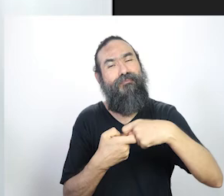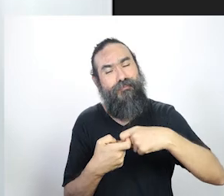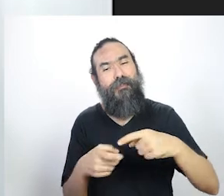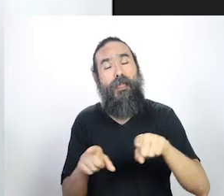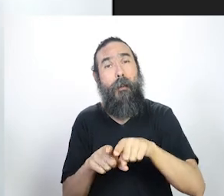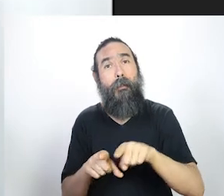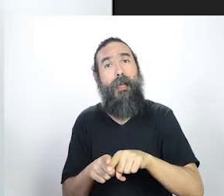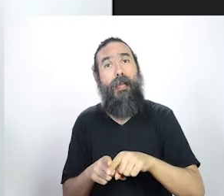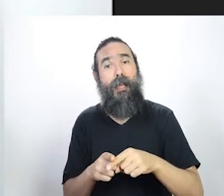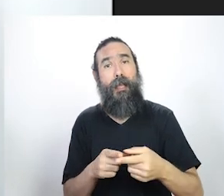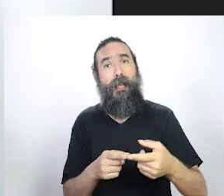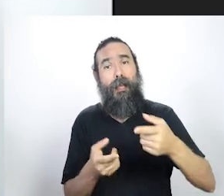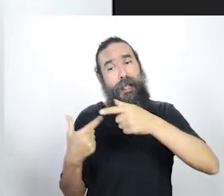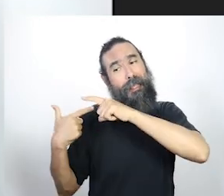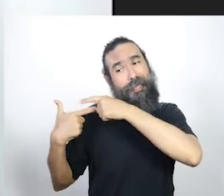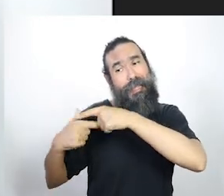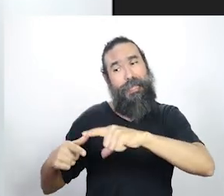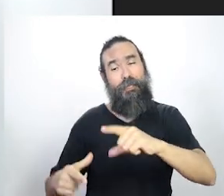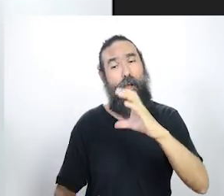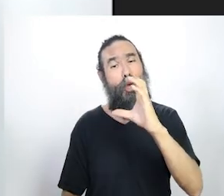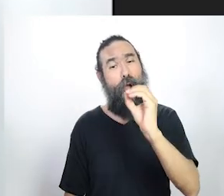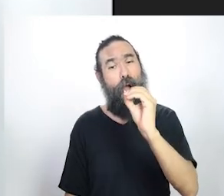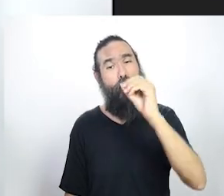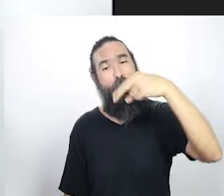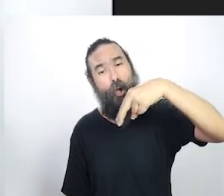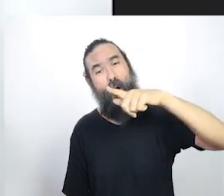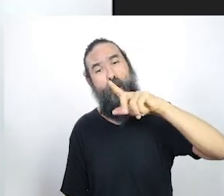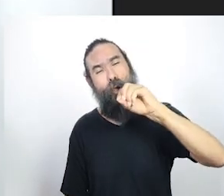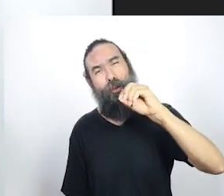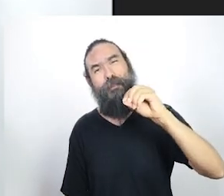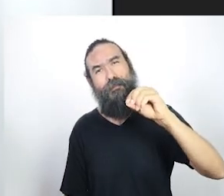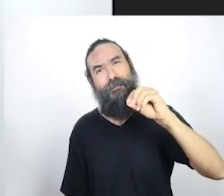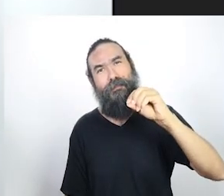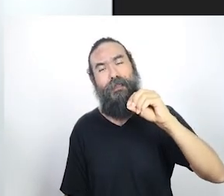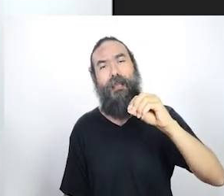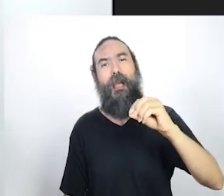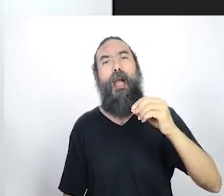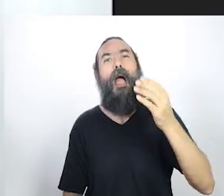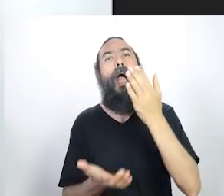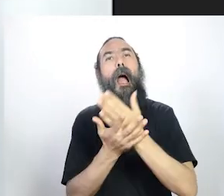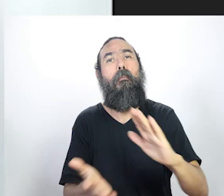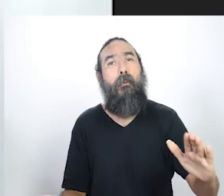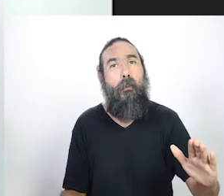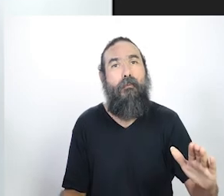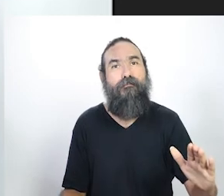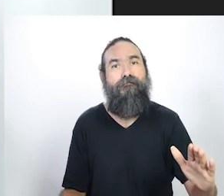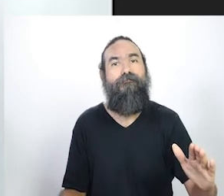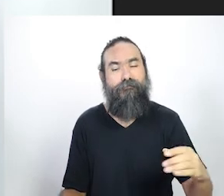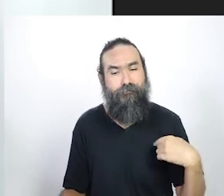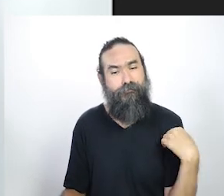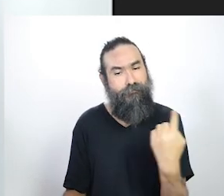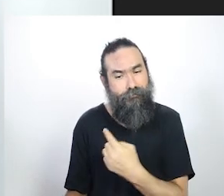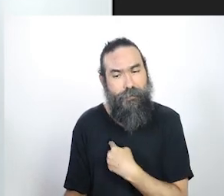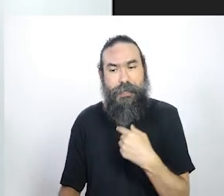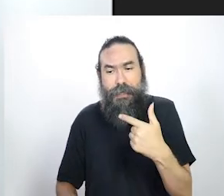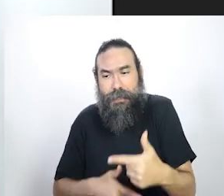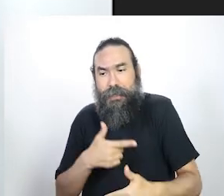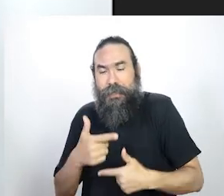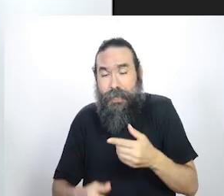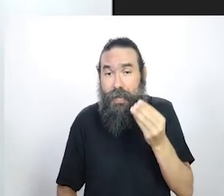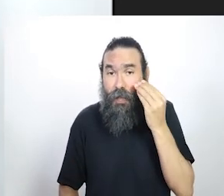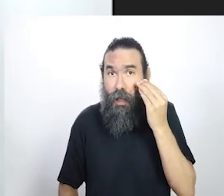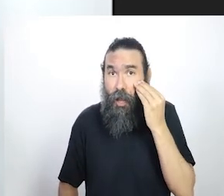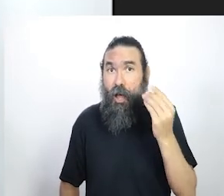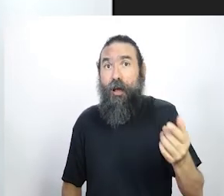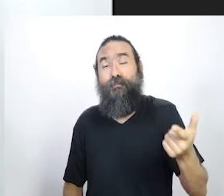que tinha antigamente nos quilombos, no Kalunga, e que hoje não tem mais, mas a gente ainda tenta